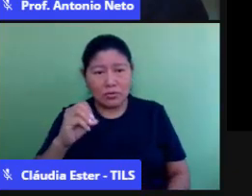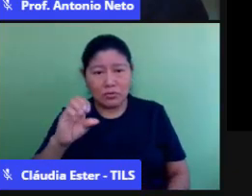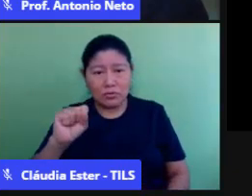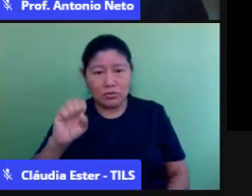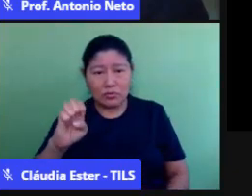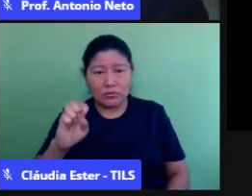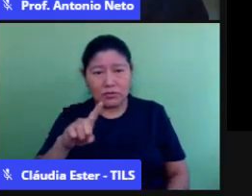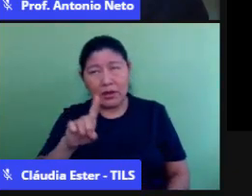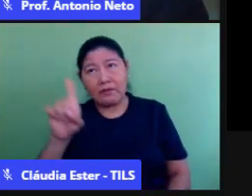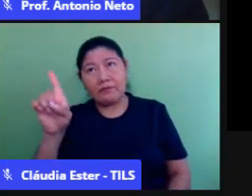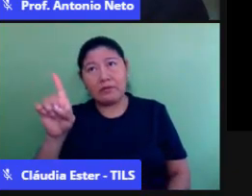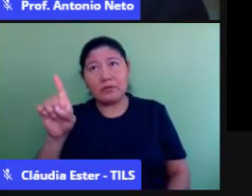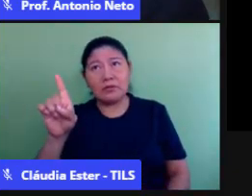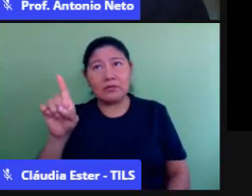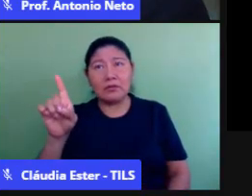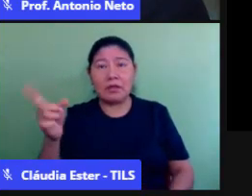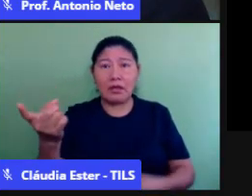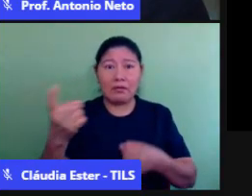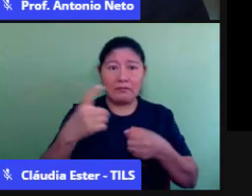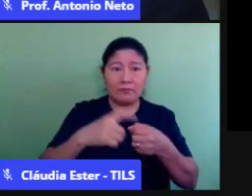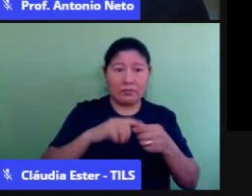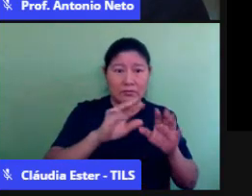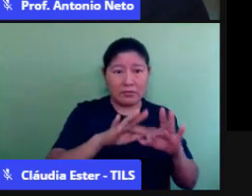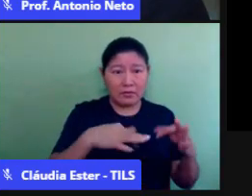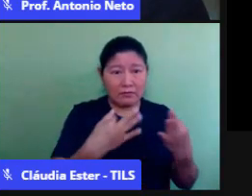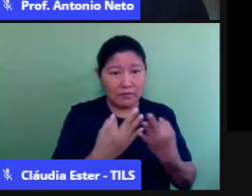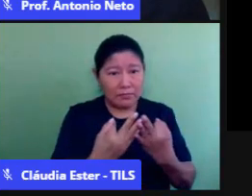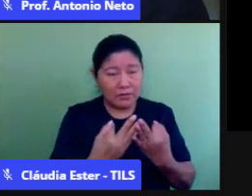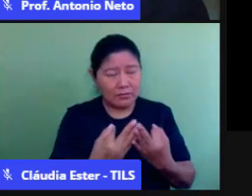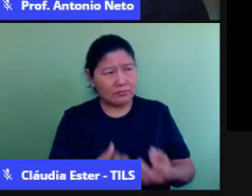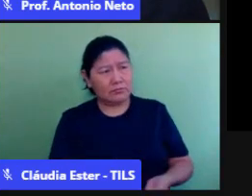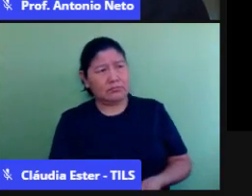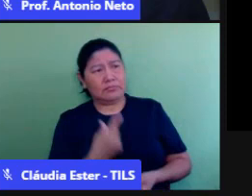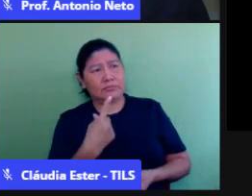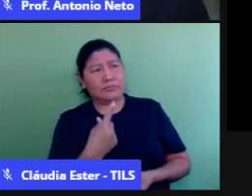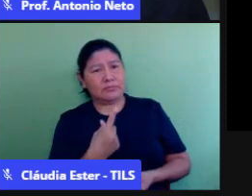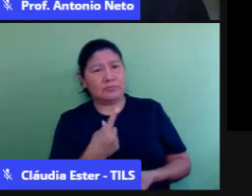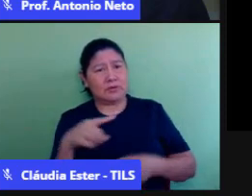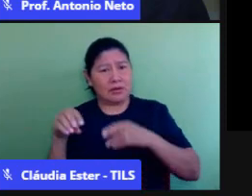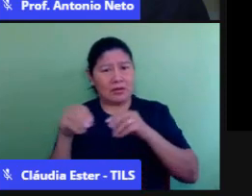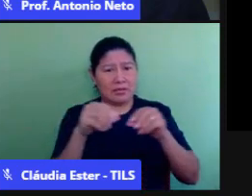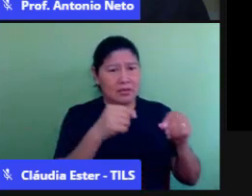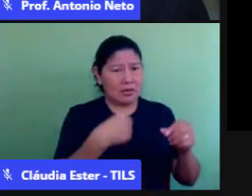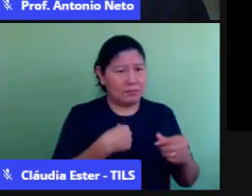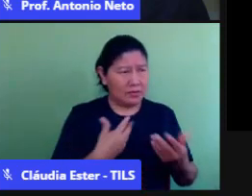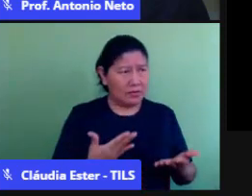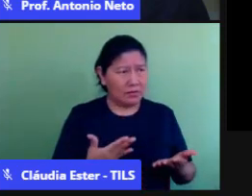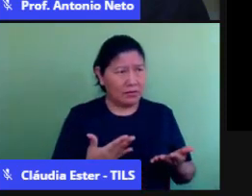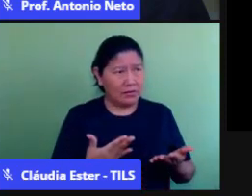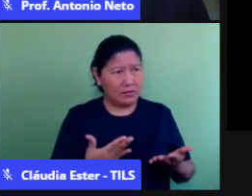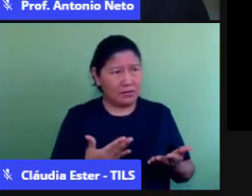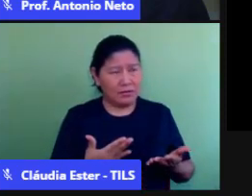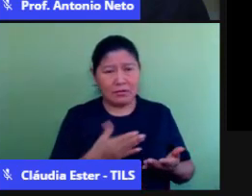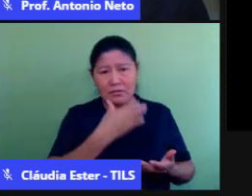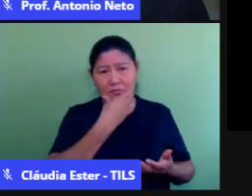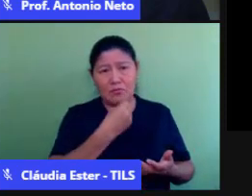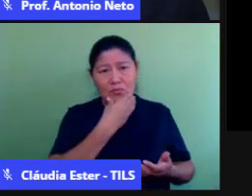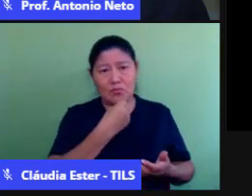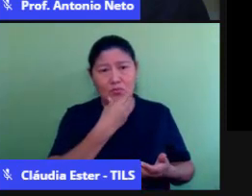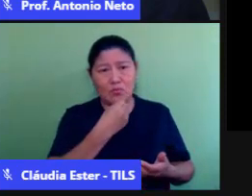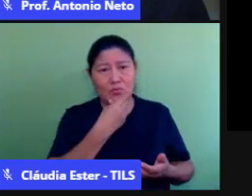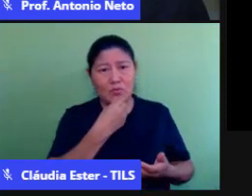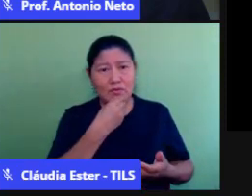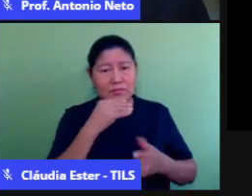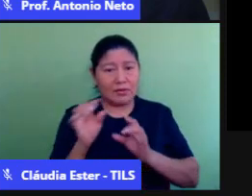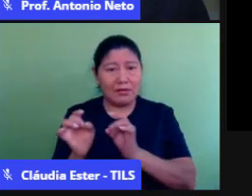não eram mais dele, né? Então, o que aconteceu? O Nepomuceno tinha vendido as terras ao Manuel